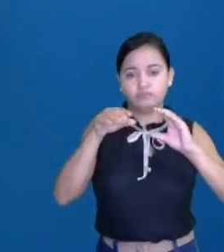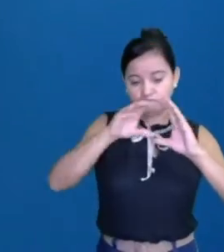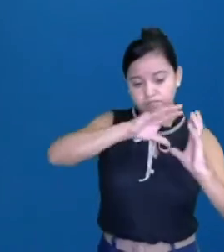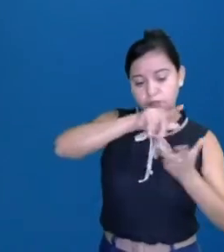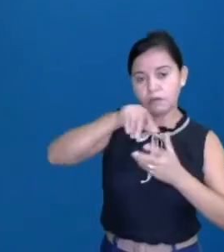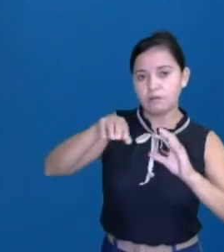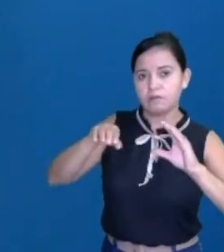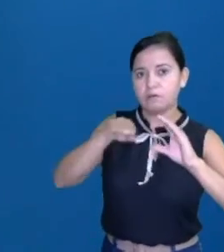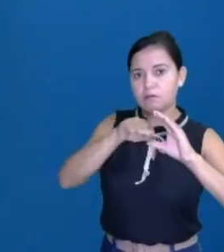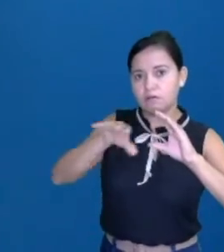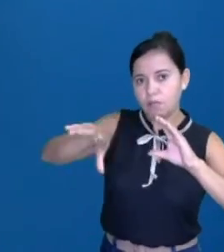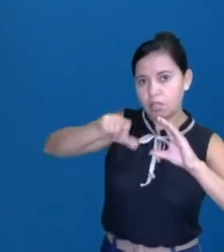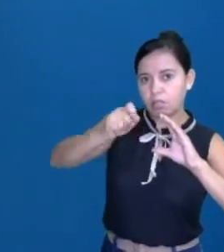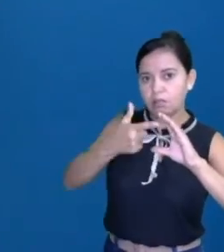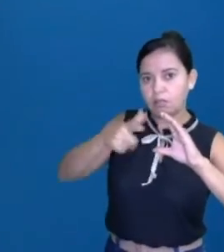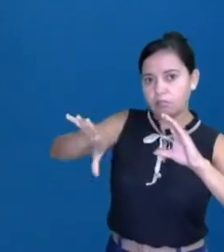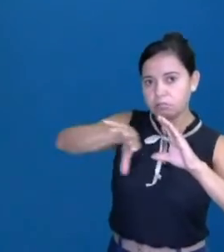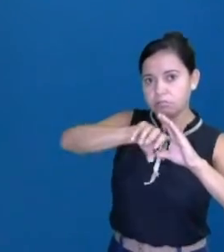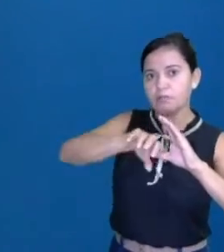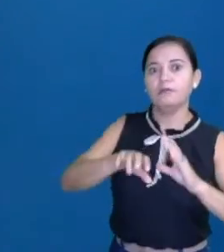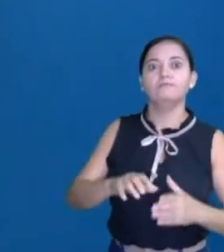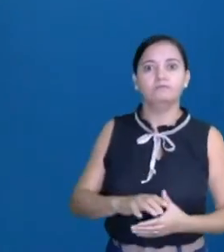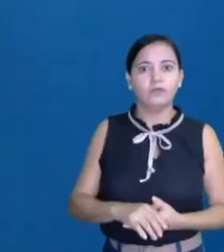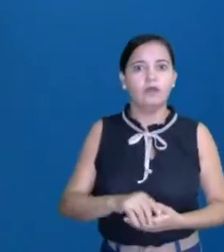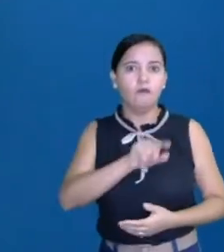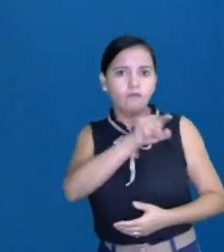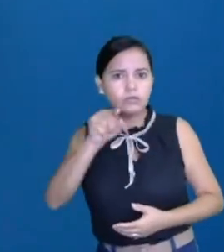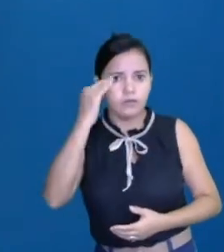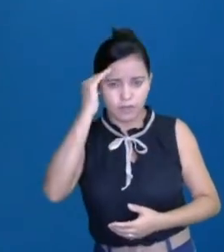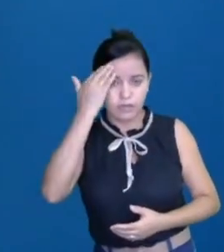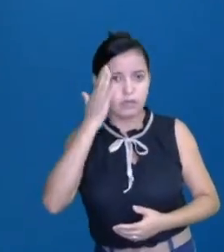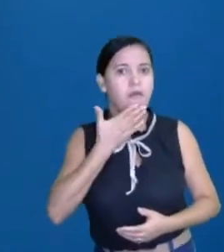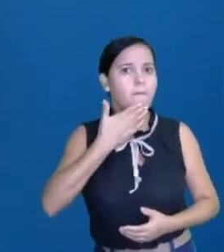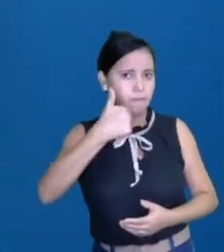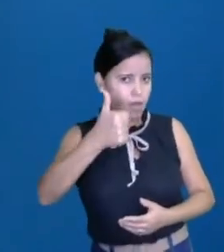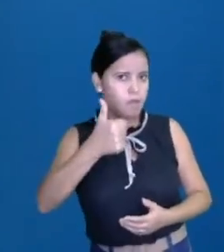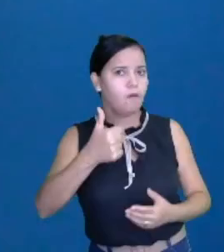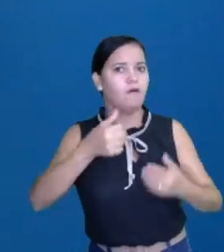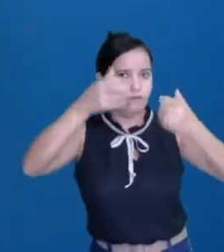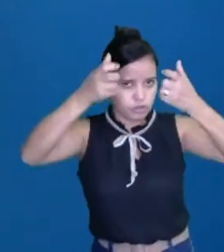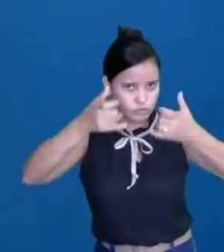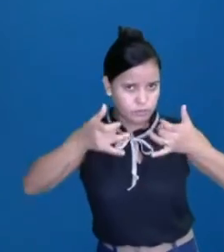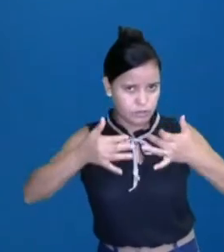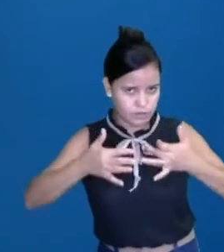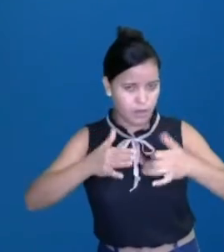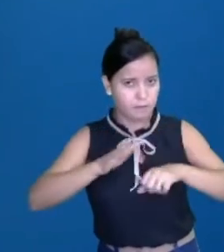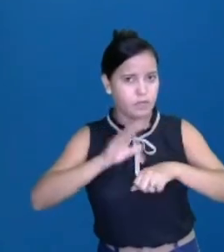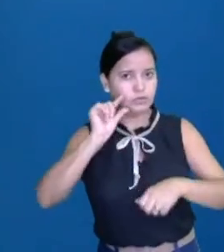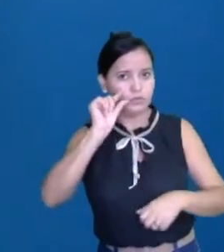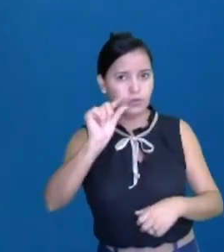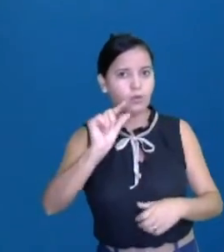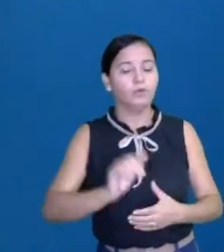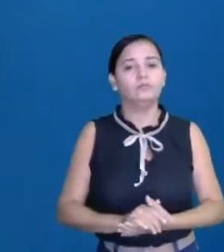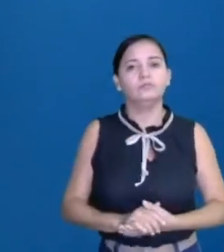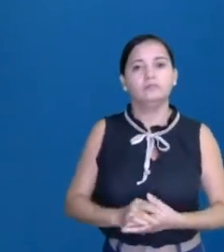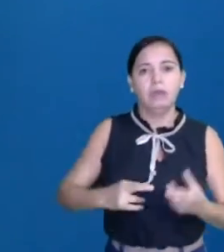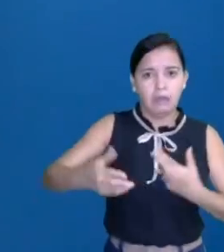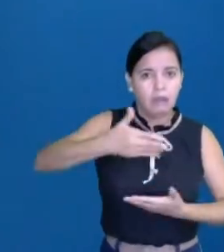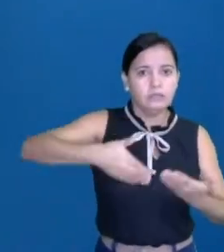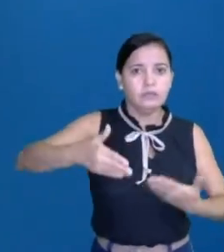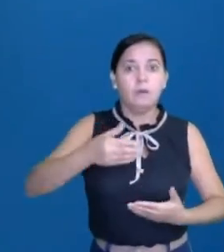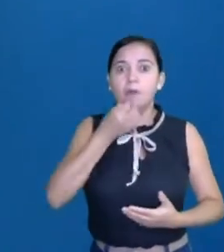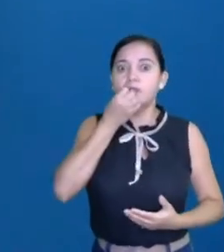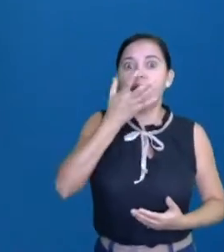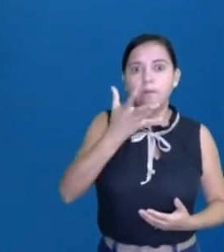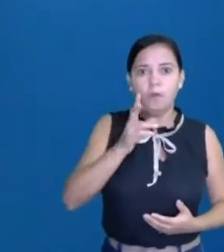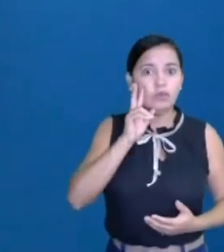daqui a pouco falar um pouquinho mais sobre isso, vocês vão conseguir, talvez, compreender esse panorama aí e essa relação. Mas é muito bom a